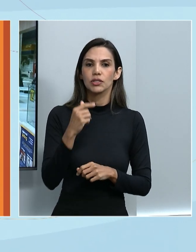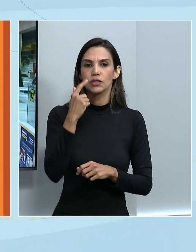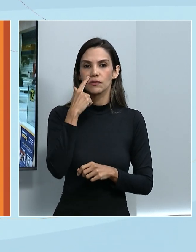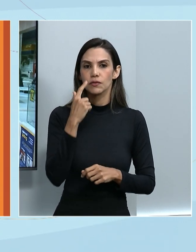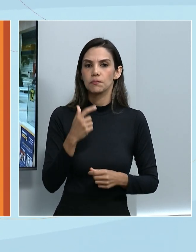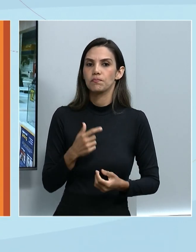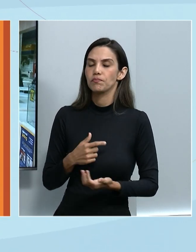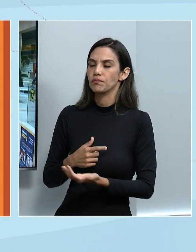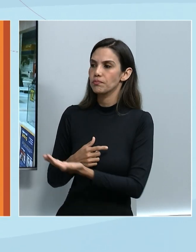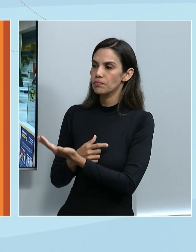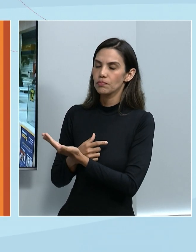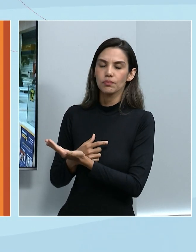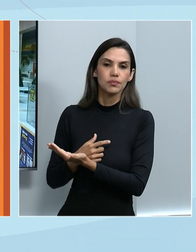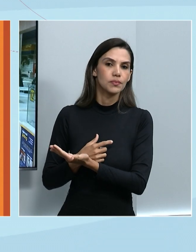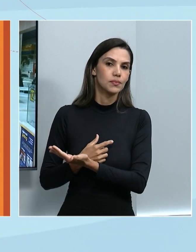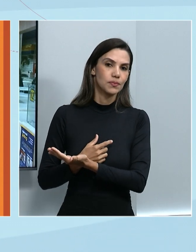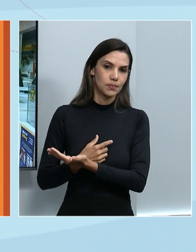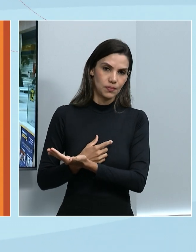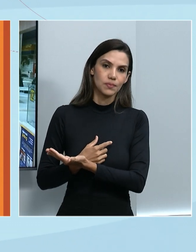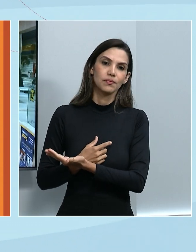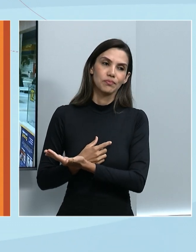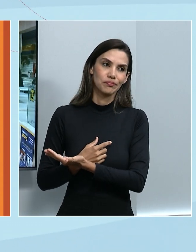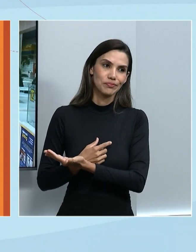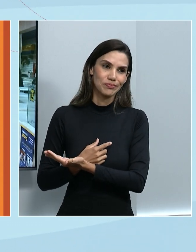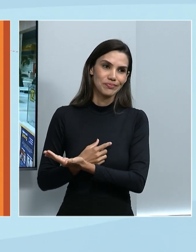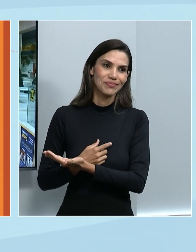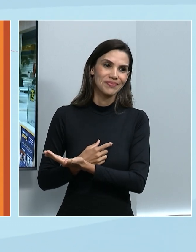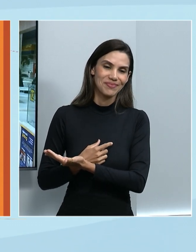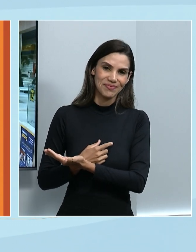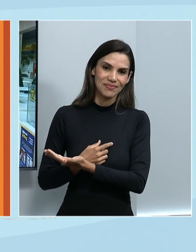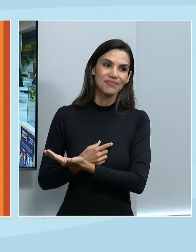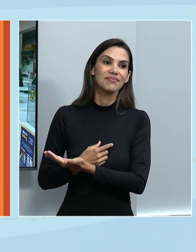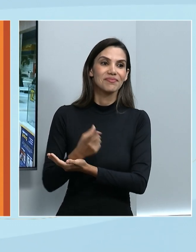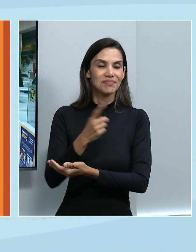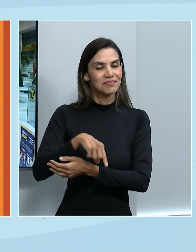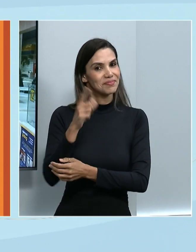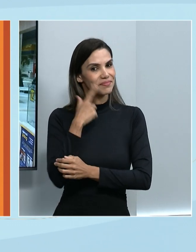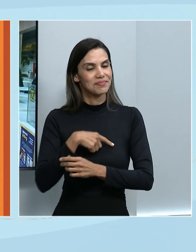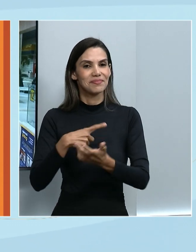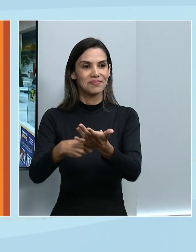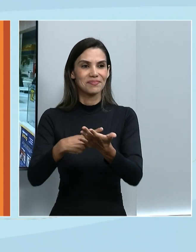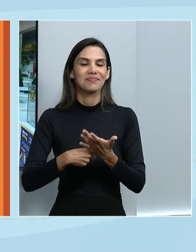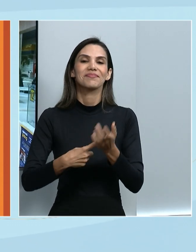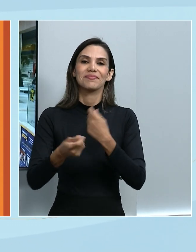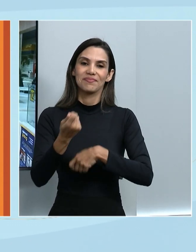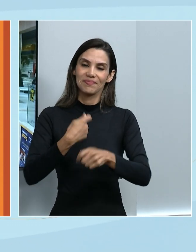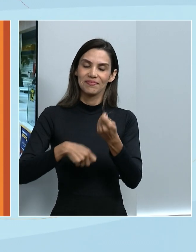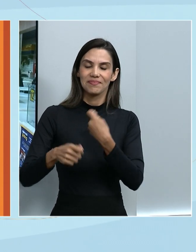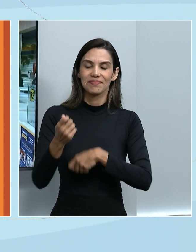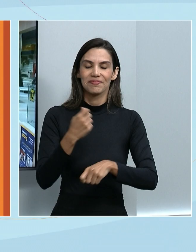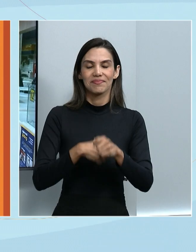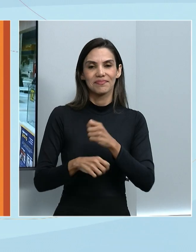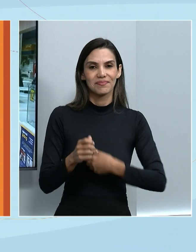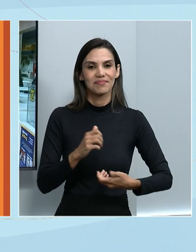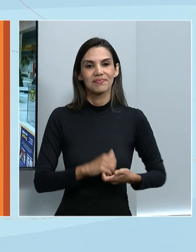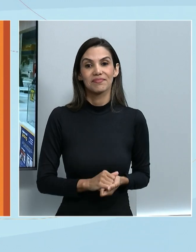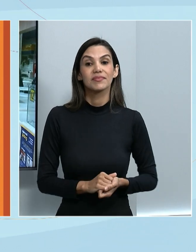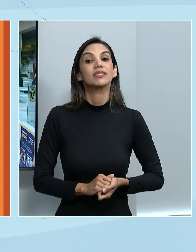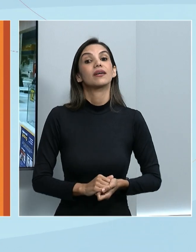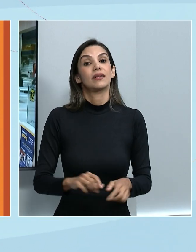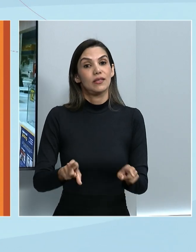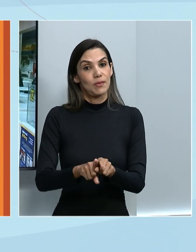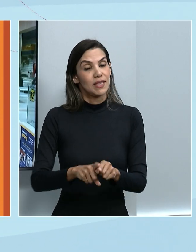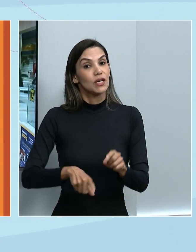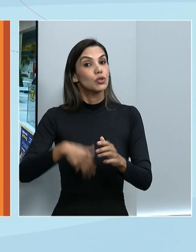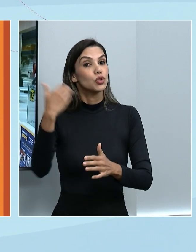Você pode entrar no site, tem que ser o site oficial para fazer essa negociação ali essa negociação por lá. Vale ressaltar que os